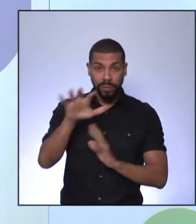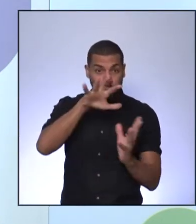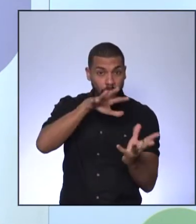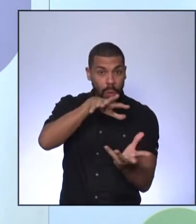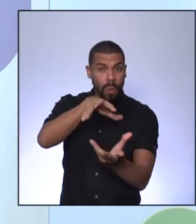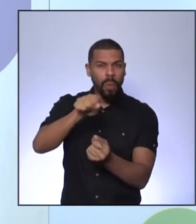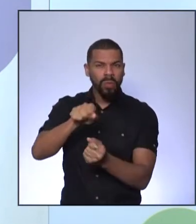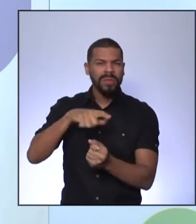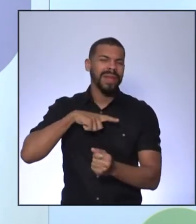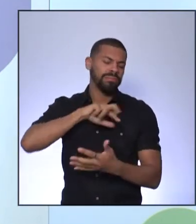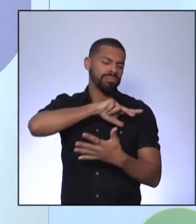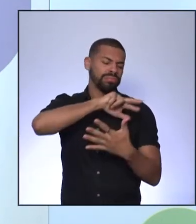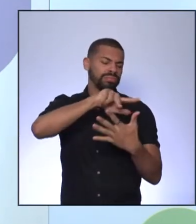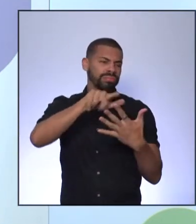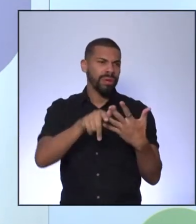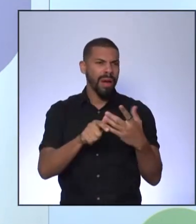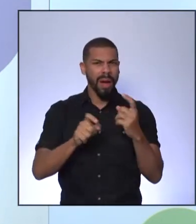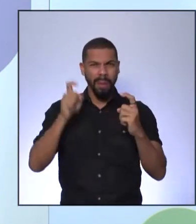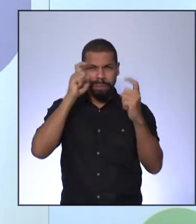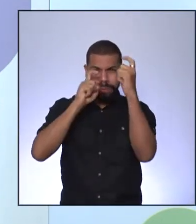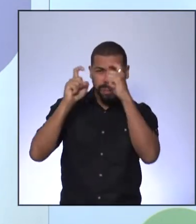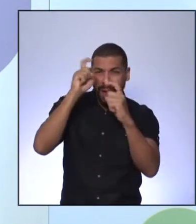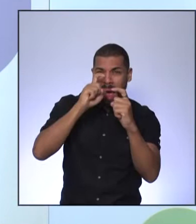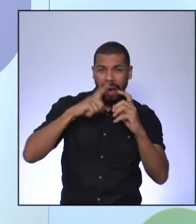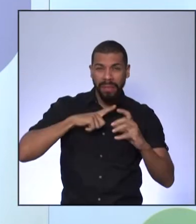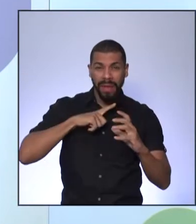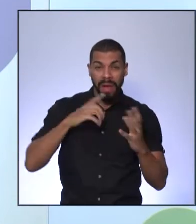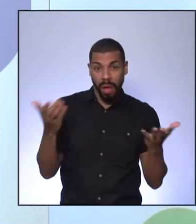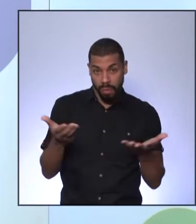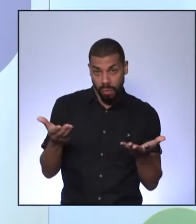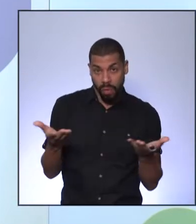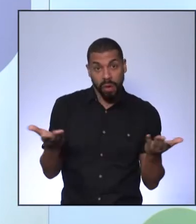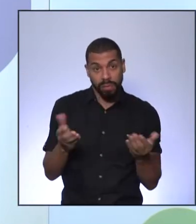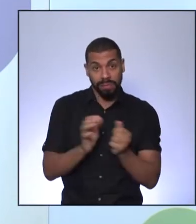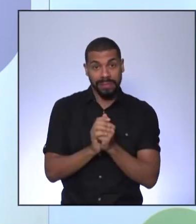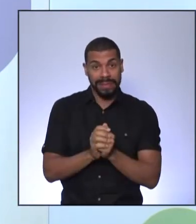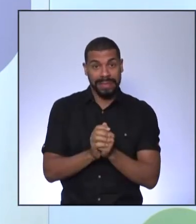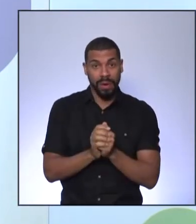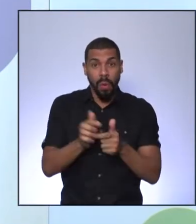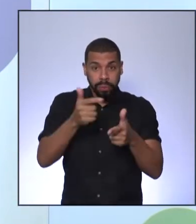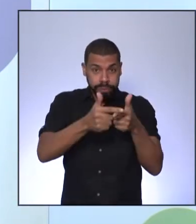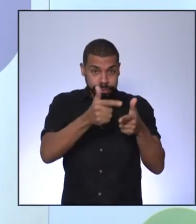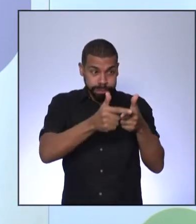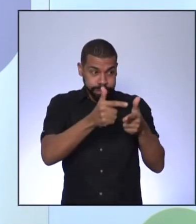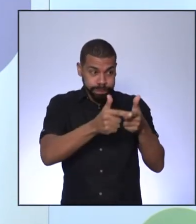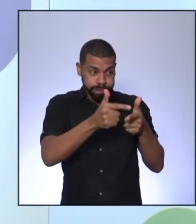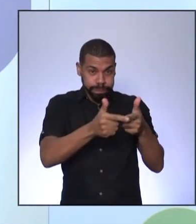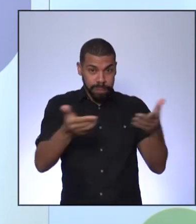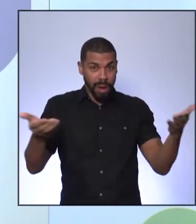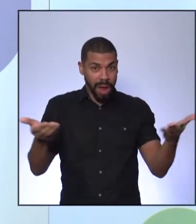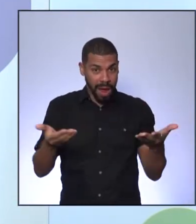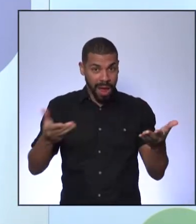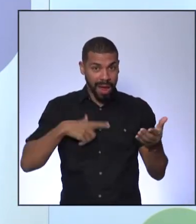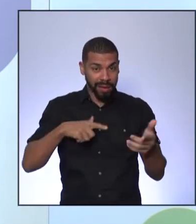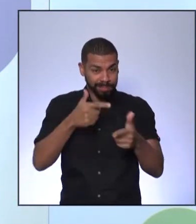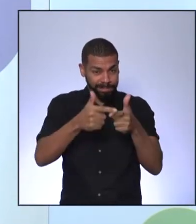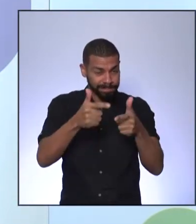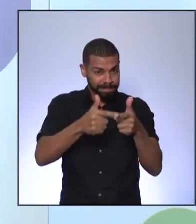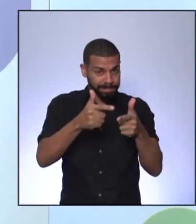várias preocupações. A gente está com uma preocupação social global, que é o quê? A crise que uma pandemia